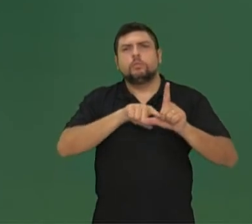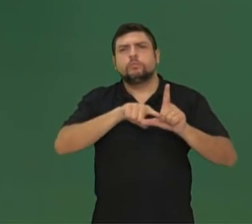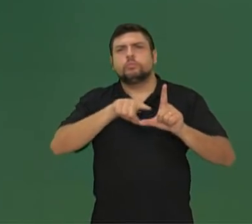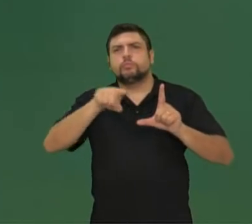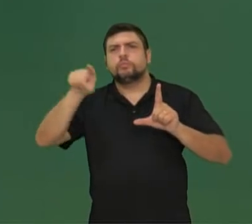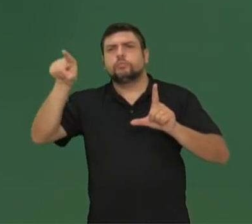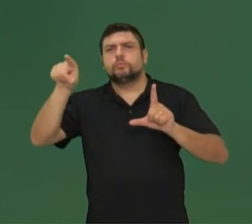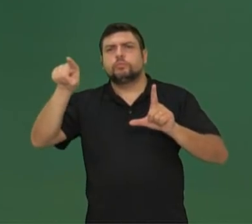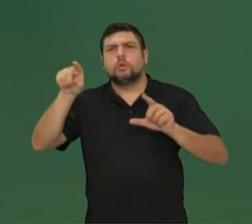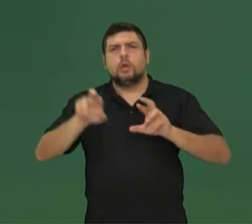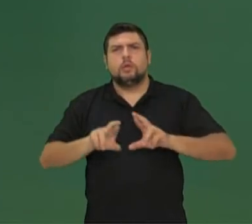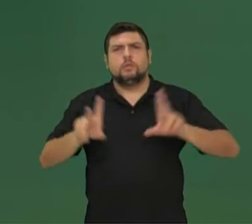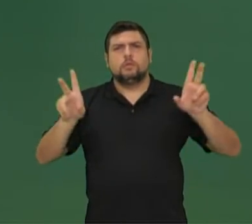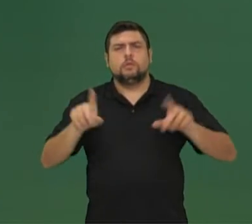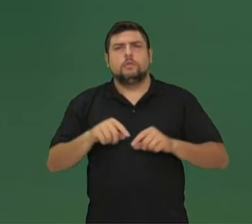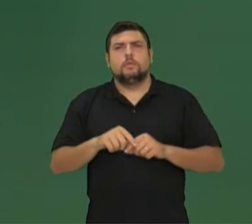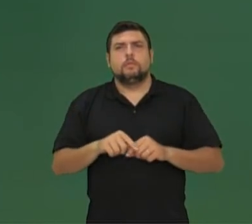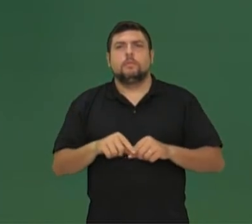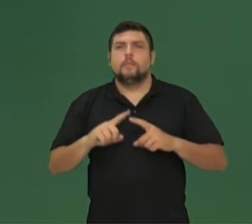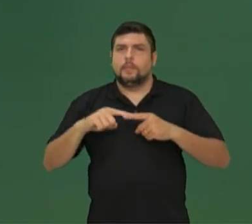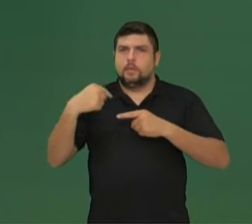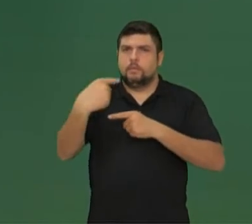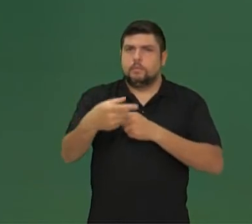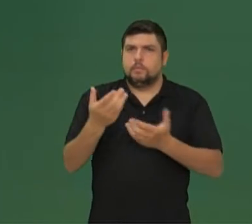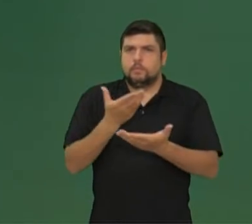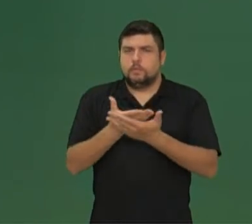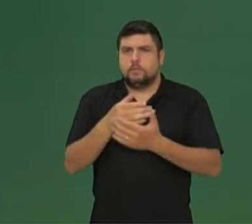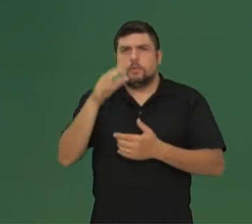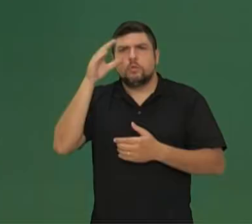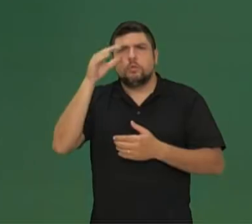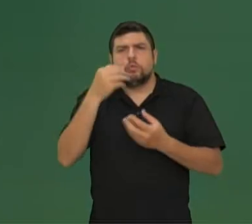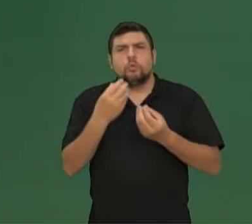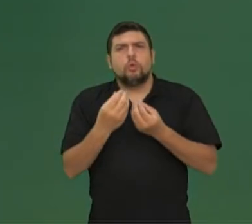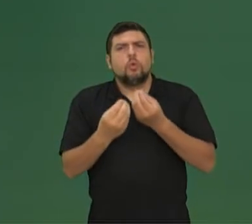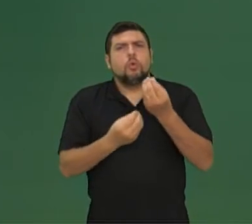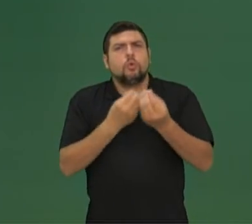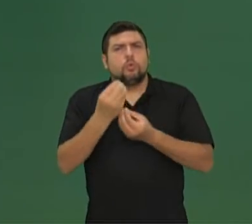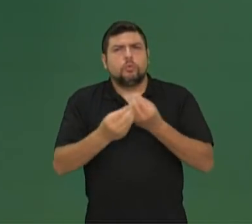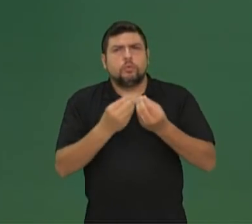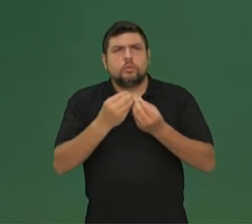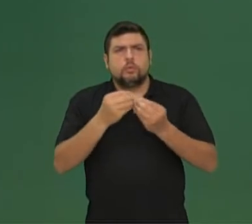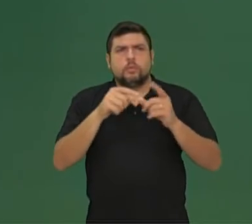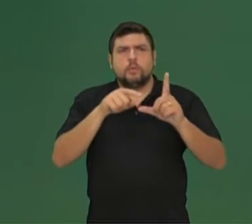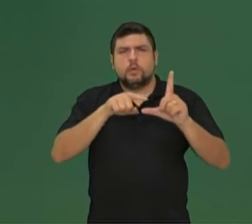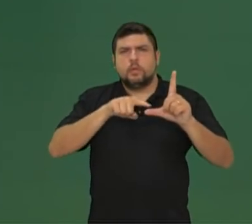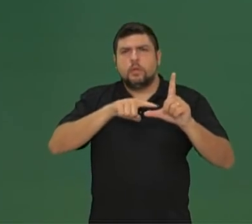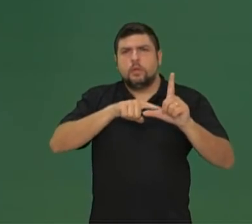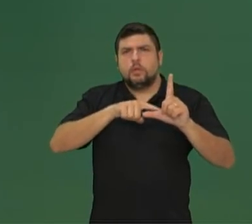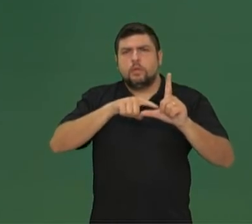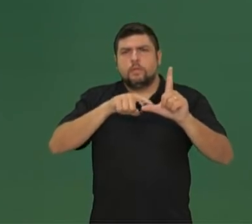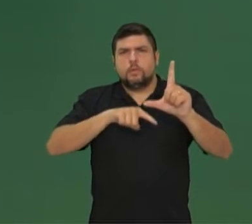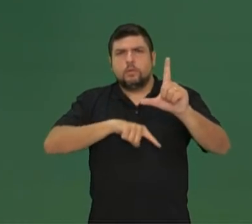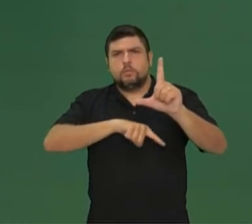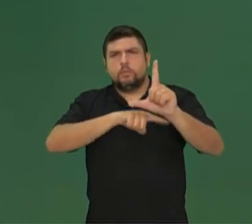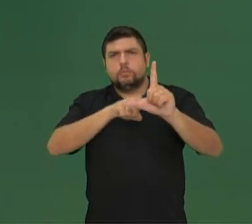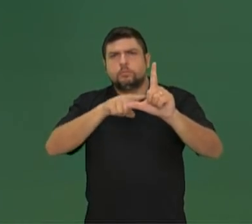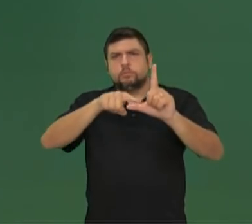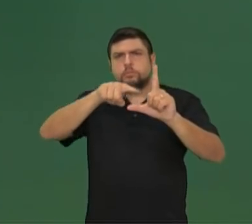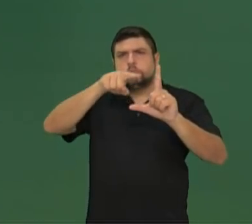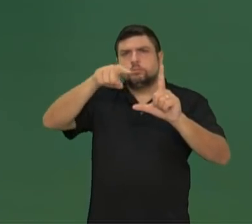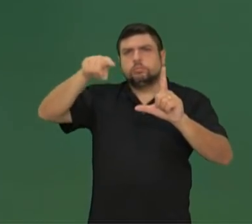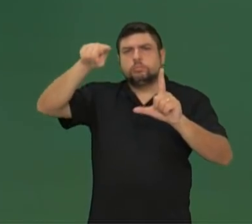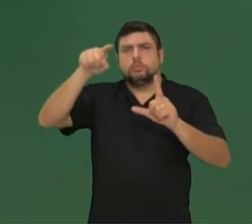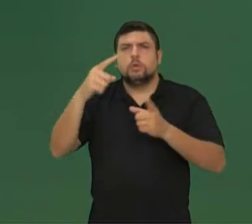que eu quero deixar como curiosidade para vocês para a próxima aula. Como será que é essa função? Por que ela é um pouquinho diferente?